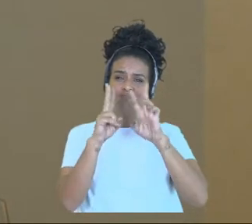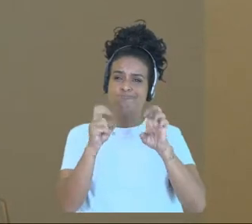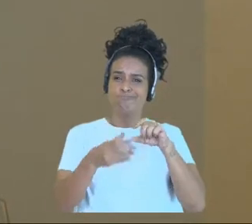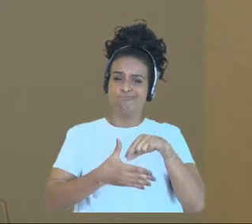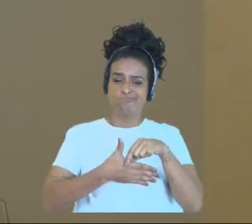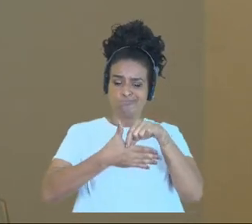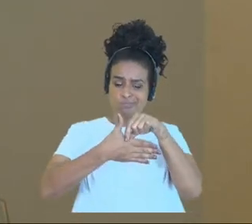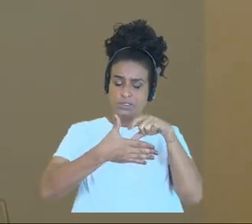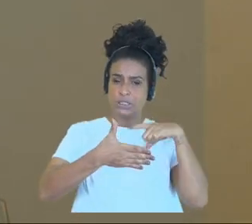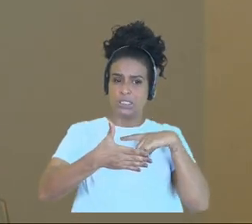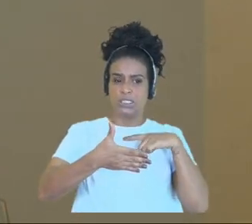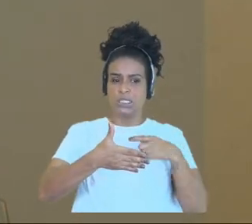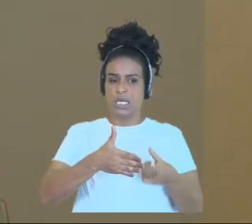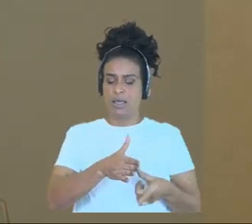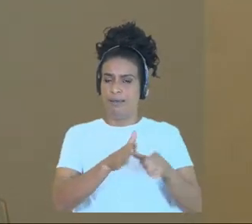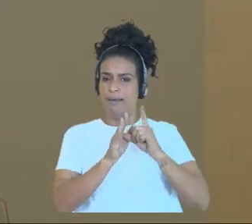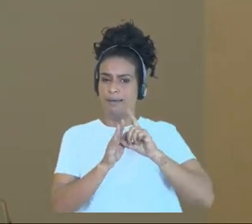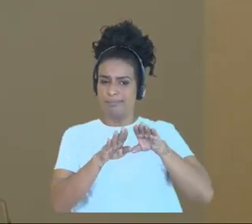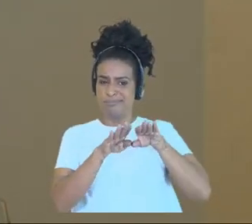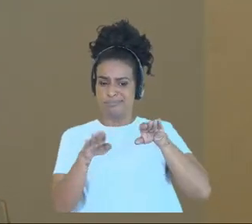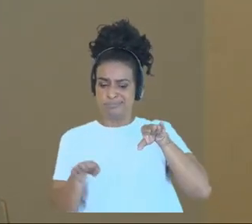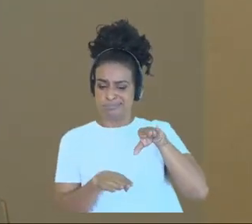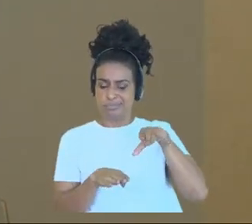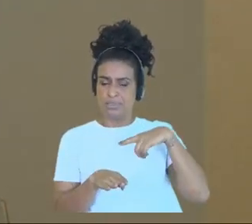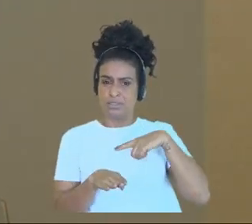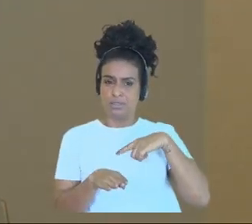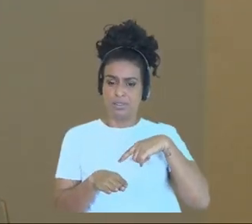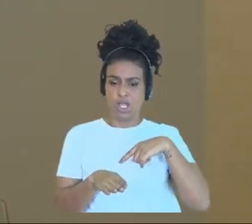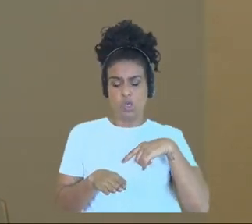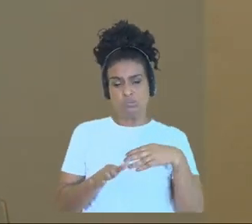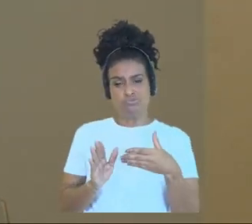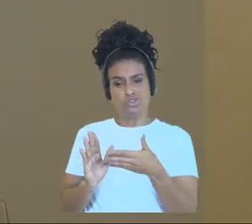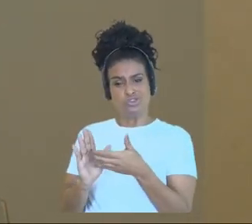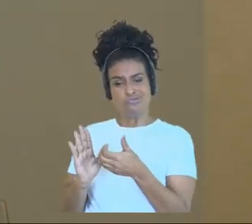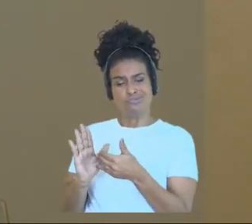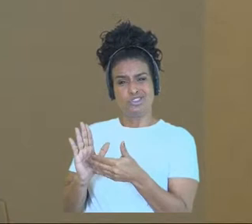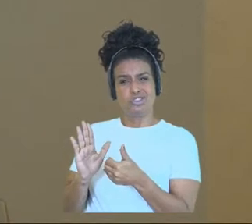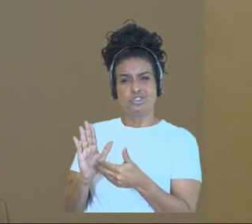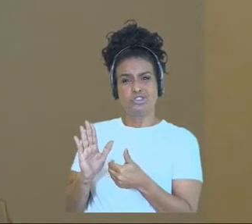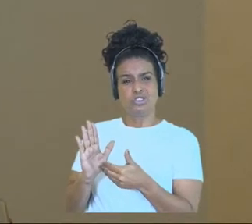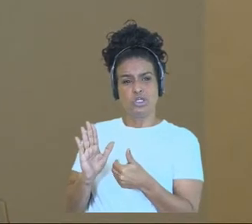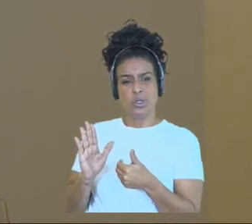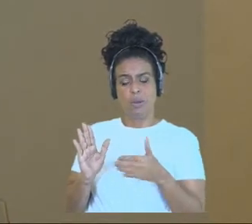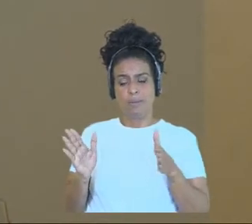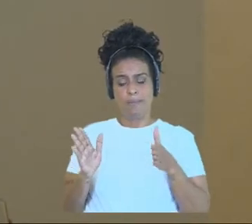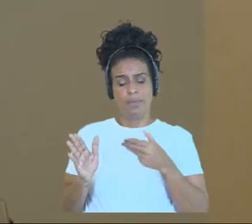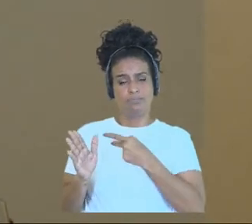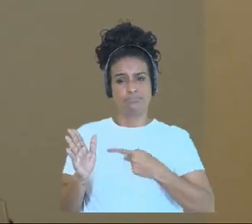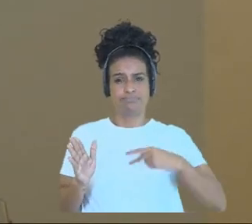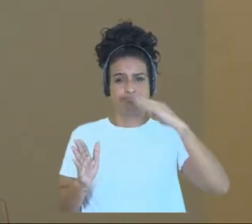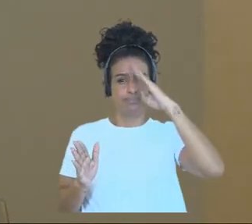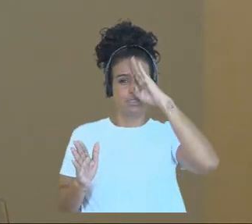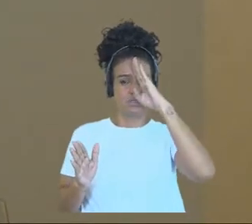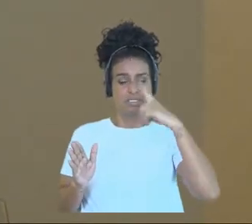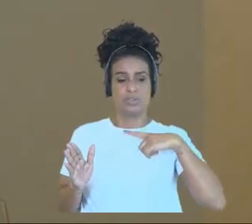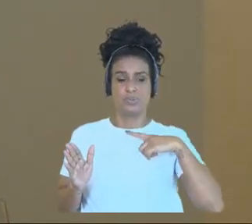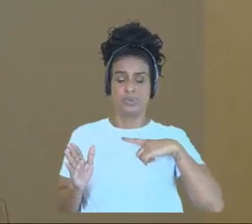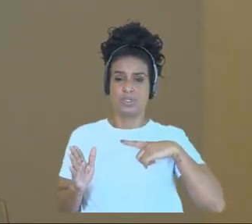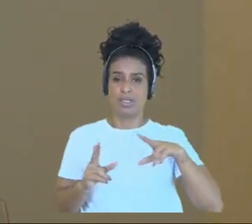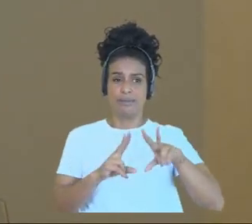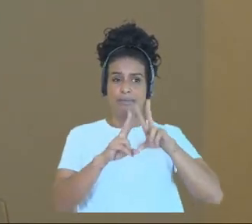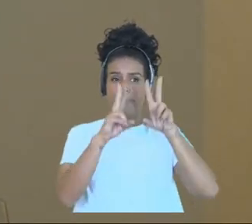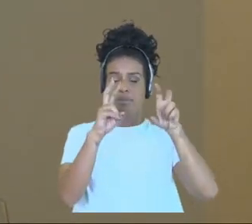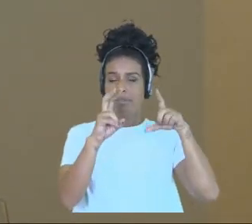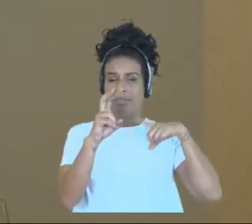muito secundário, ou mesmo desapareceu durante os anos Bolsonaro, porque dentro da grande teoria conspiratória do globalismo, o